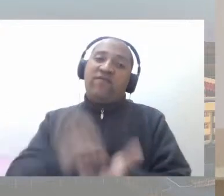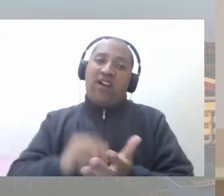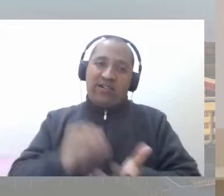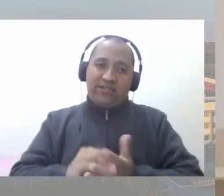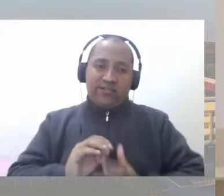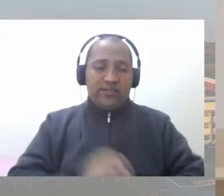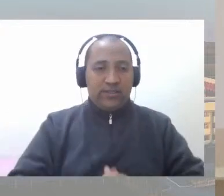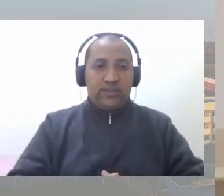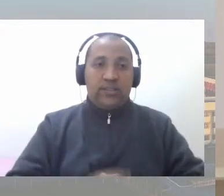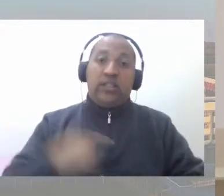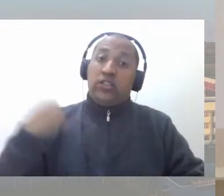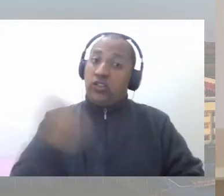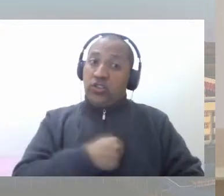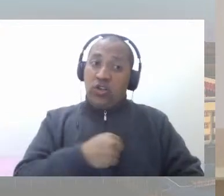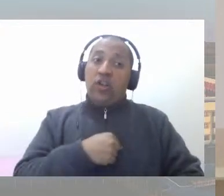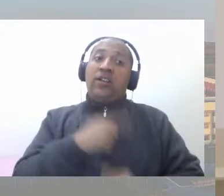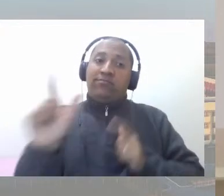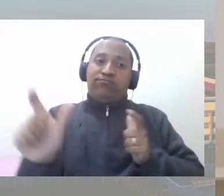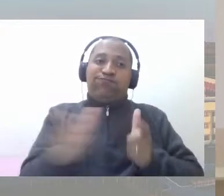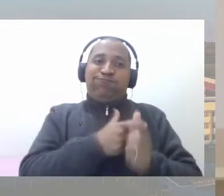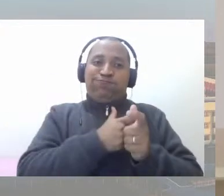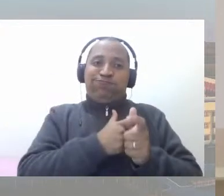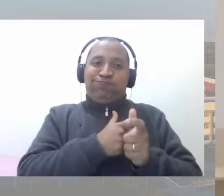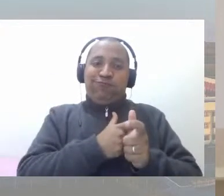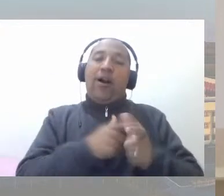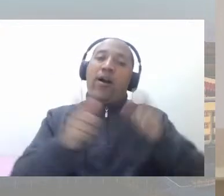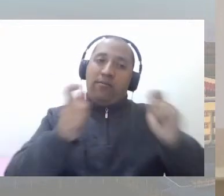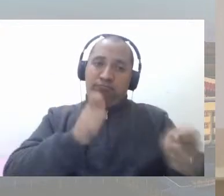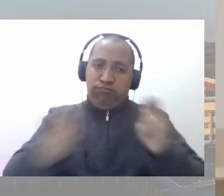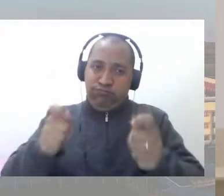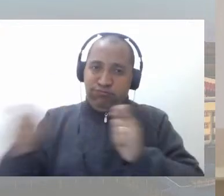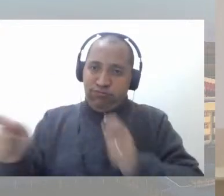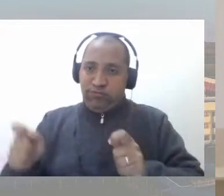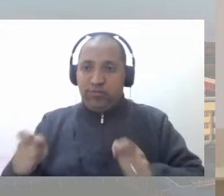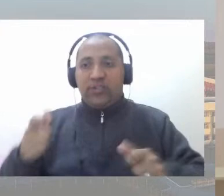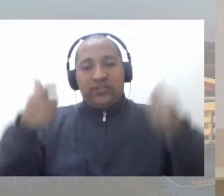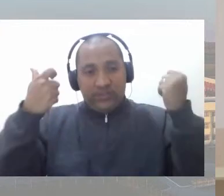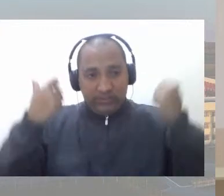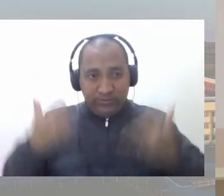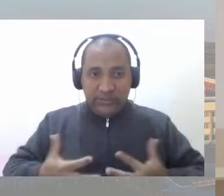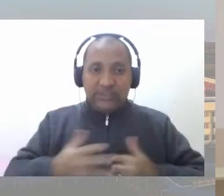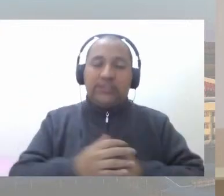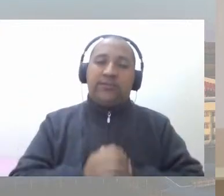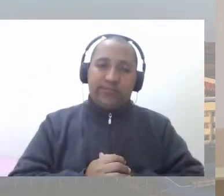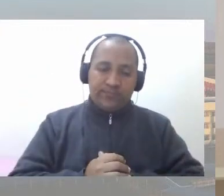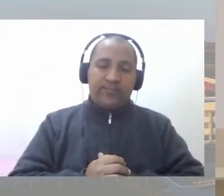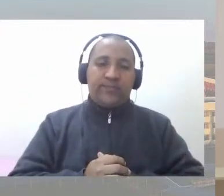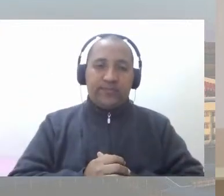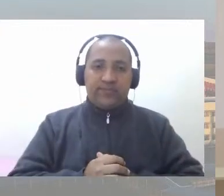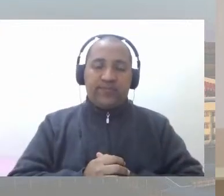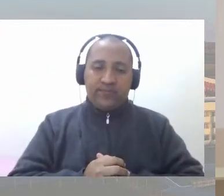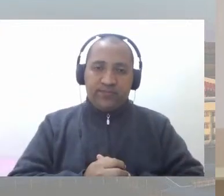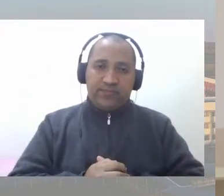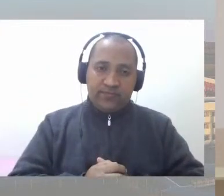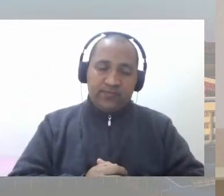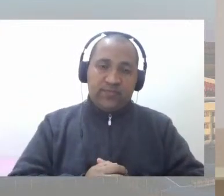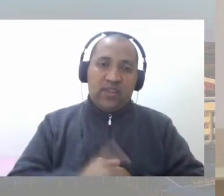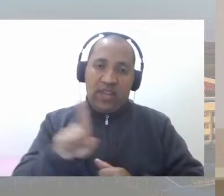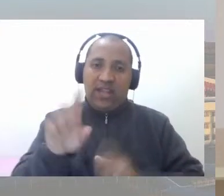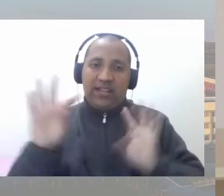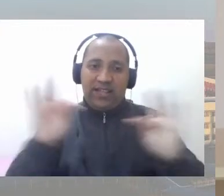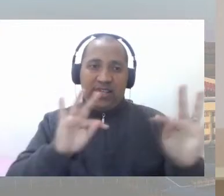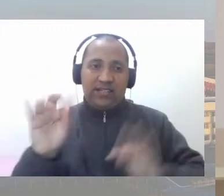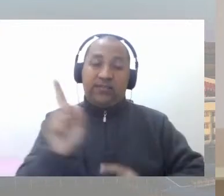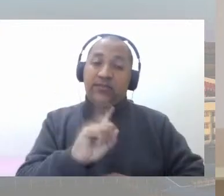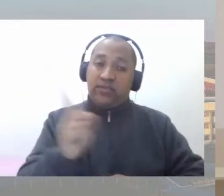nós viramos com o passivo. E como eu falei, para falar numa linguagem não tão técnica, né,